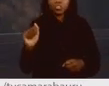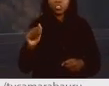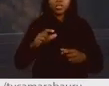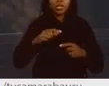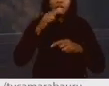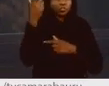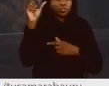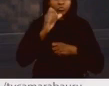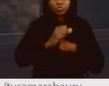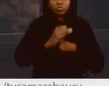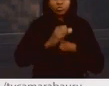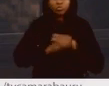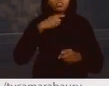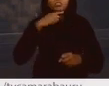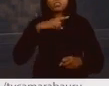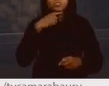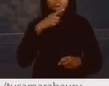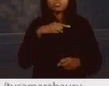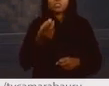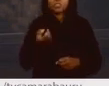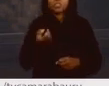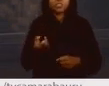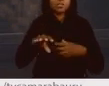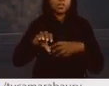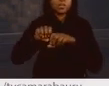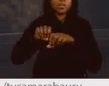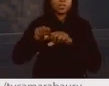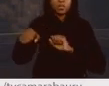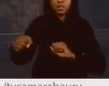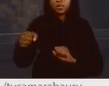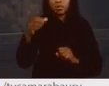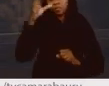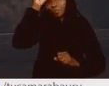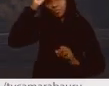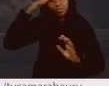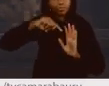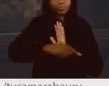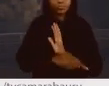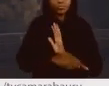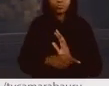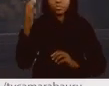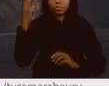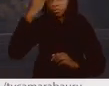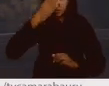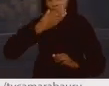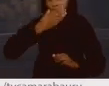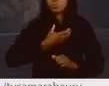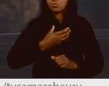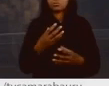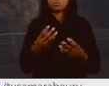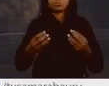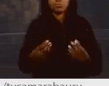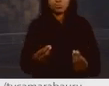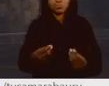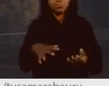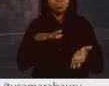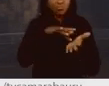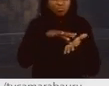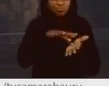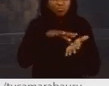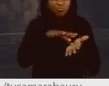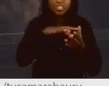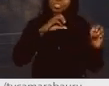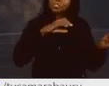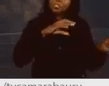formado. É muito sério isso daqui. Fingindo que estão ensinando, um aluno fingindo que está aprendendo e está